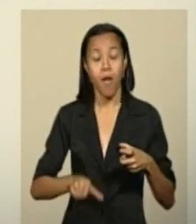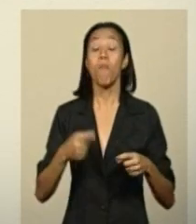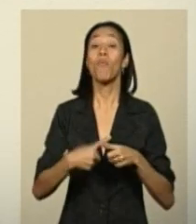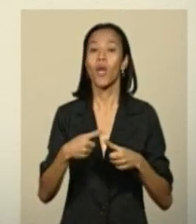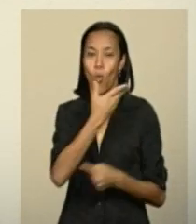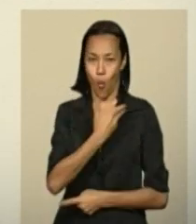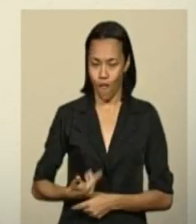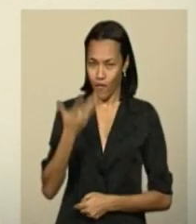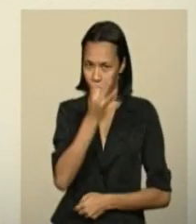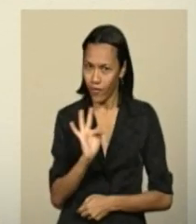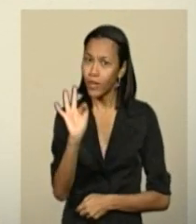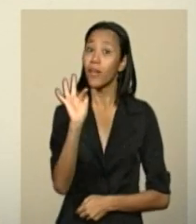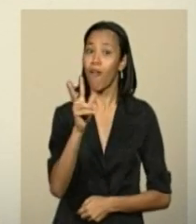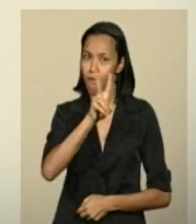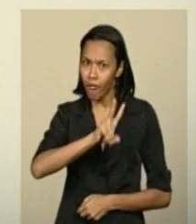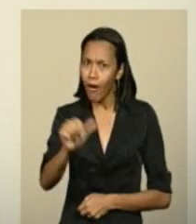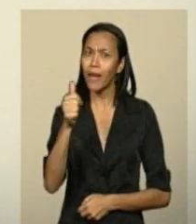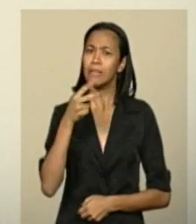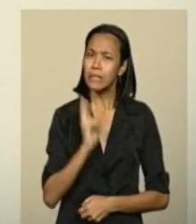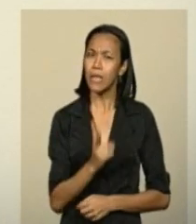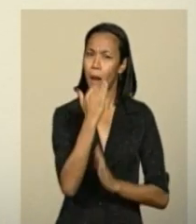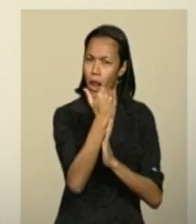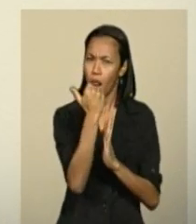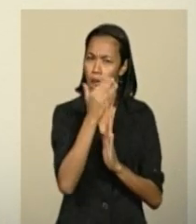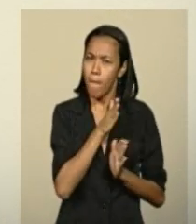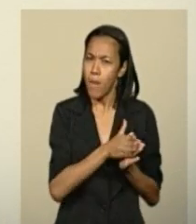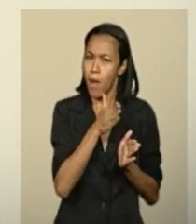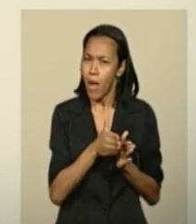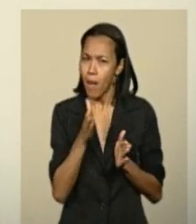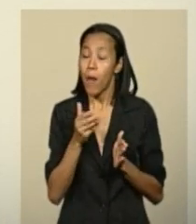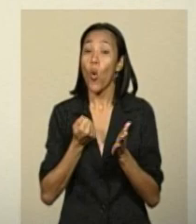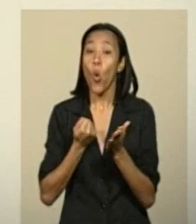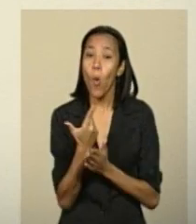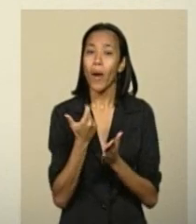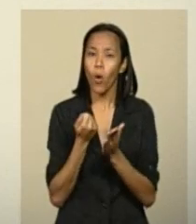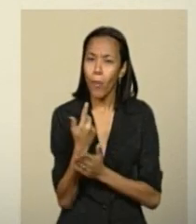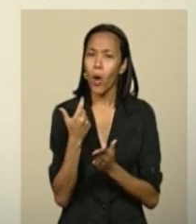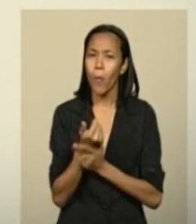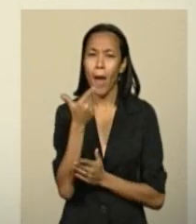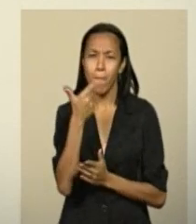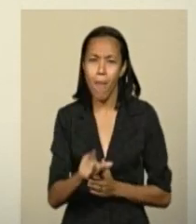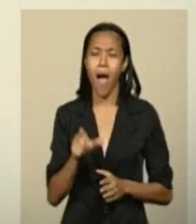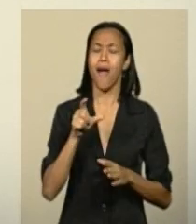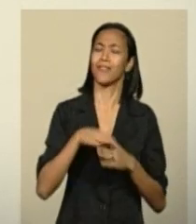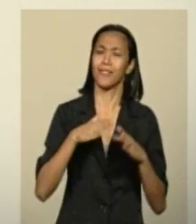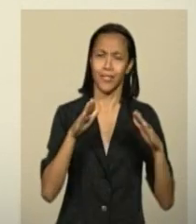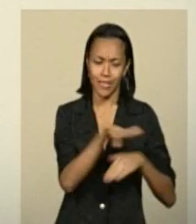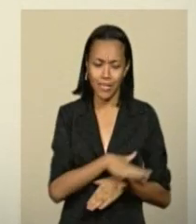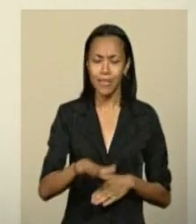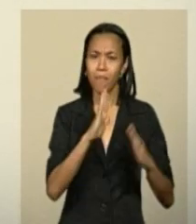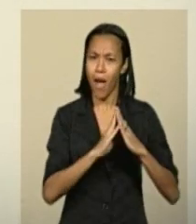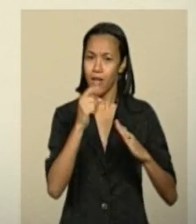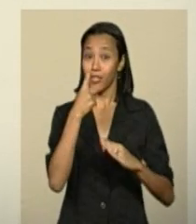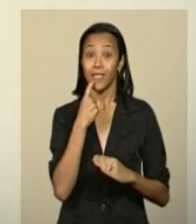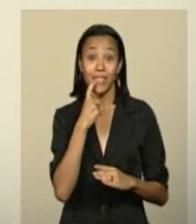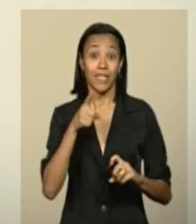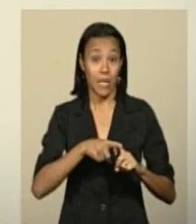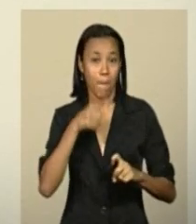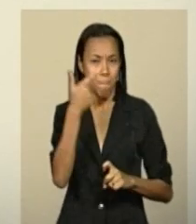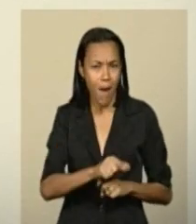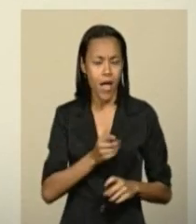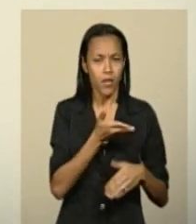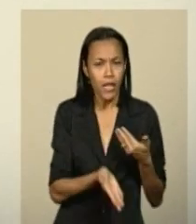governo federal vai sistematicamente comprar mais consultórios para oferecer mais